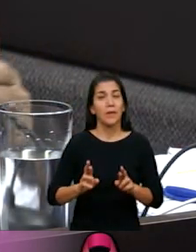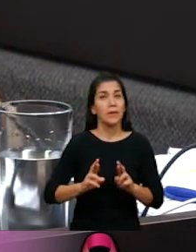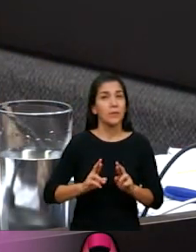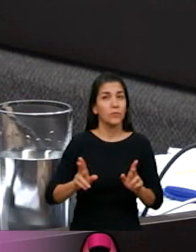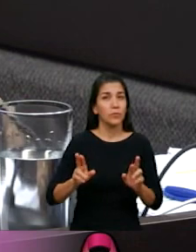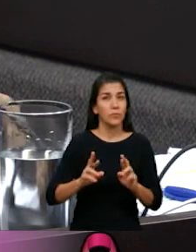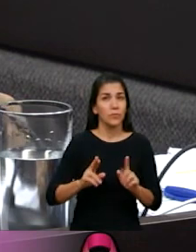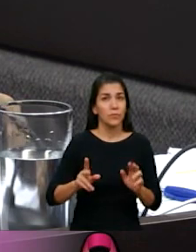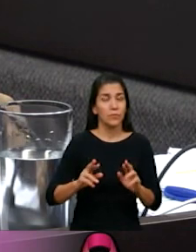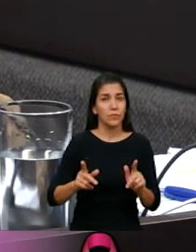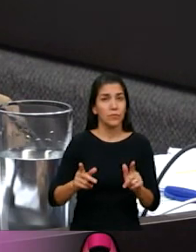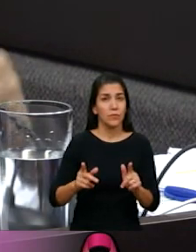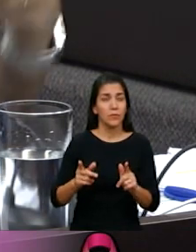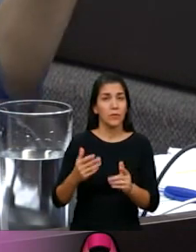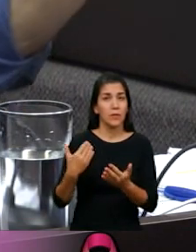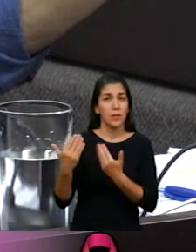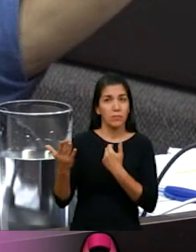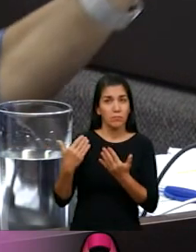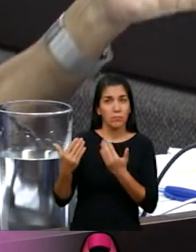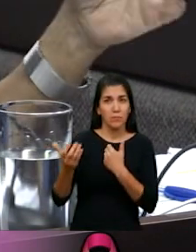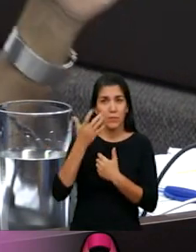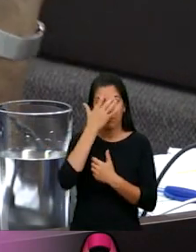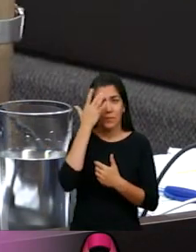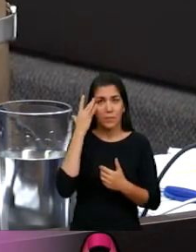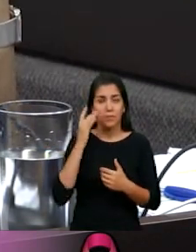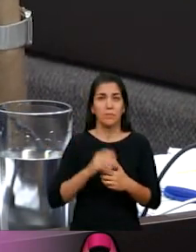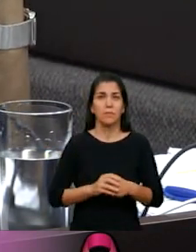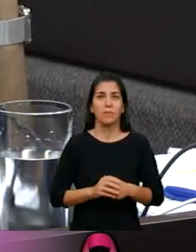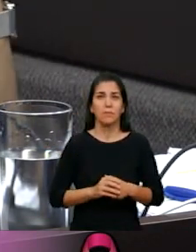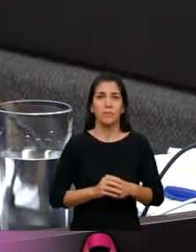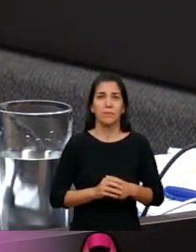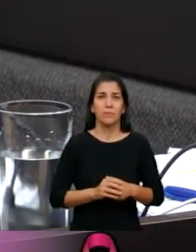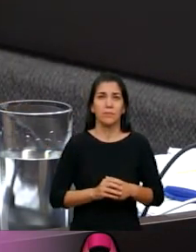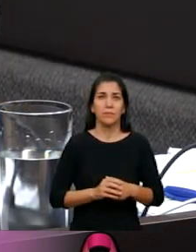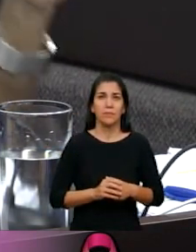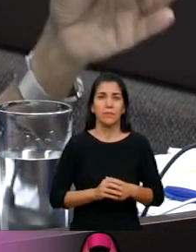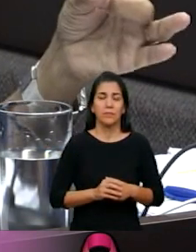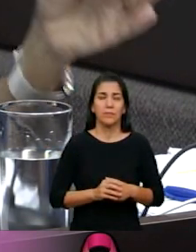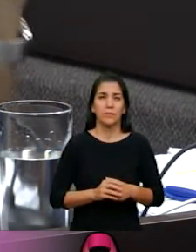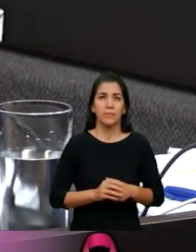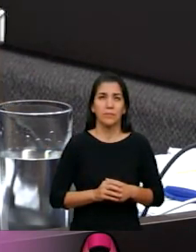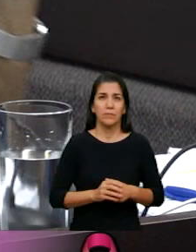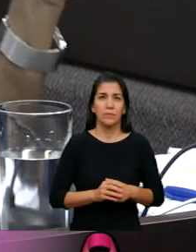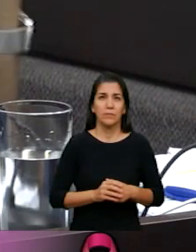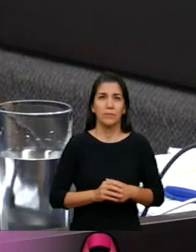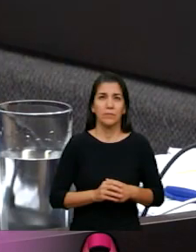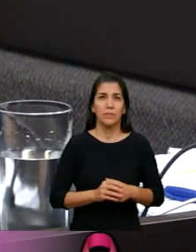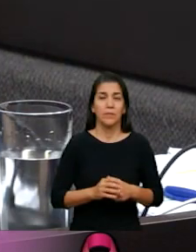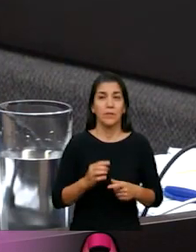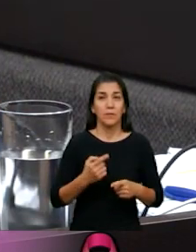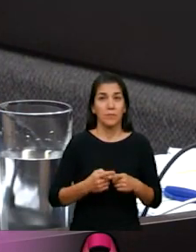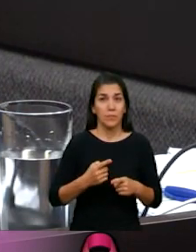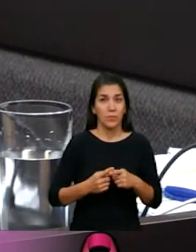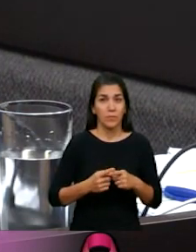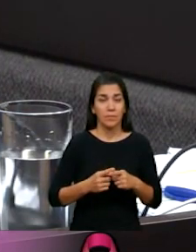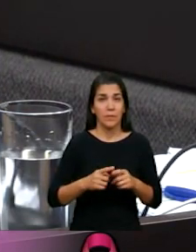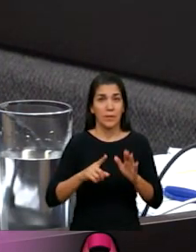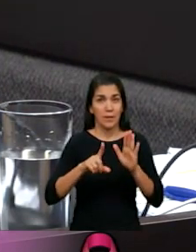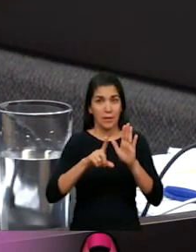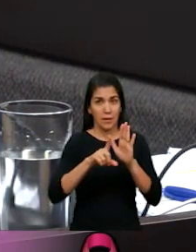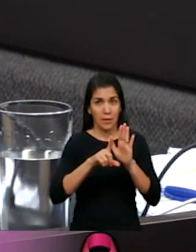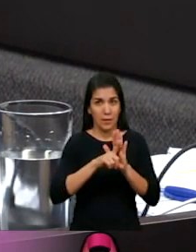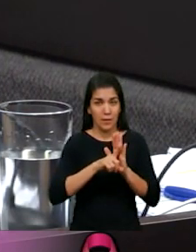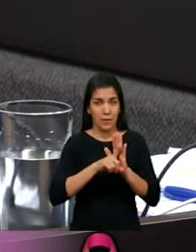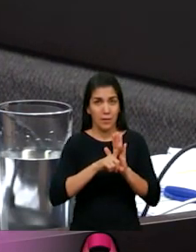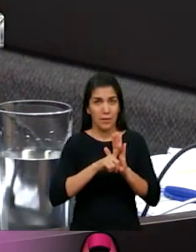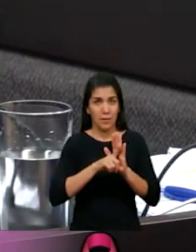individualmente com as pessoas, no regime em que o que não for proibido pela lei é